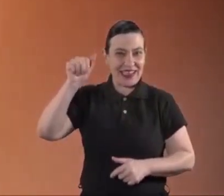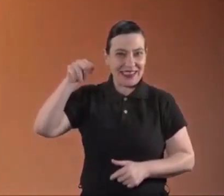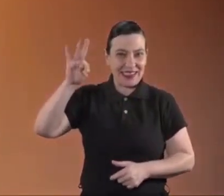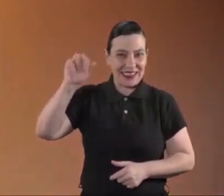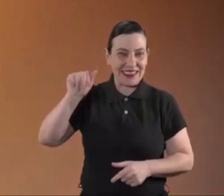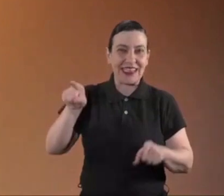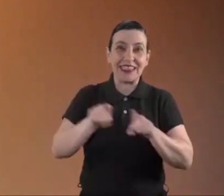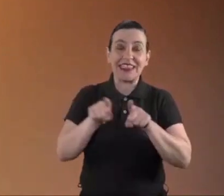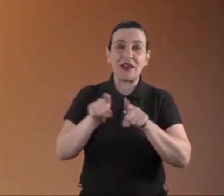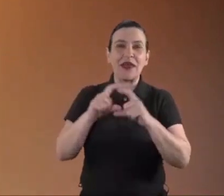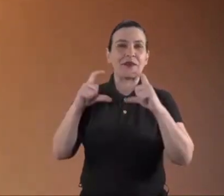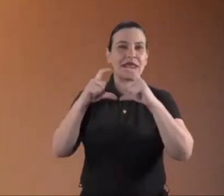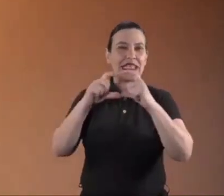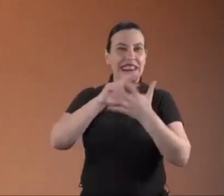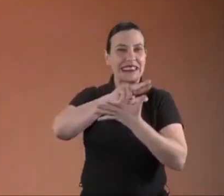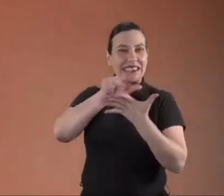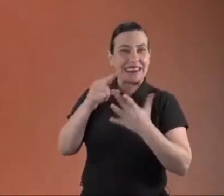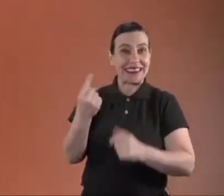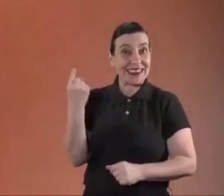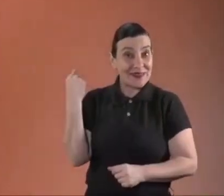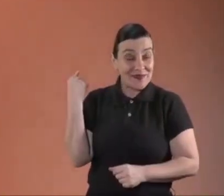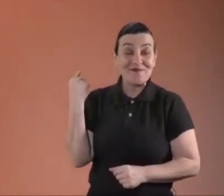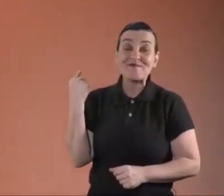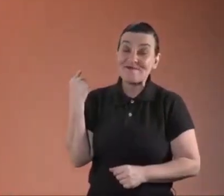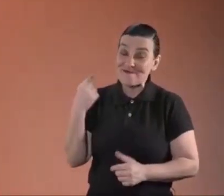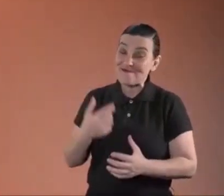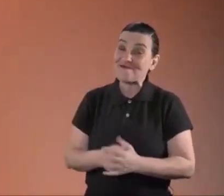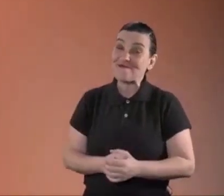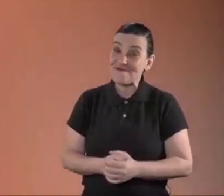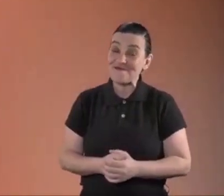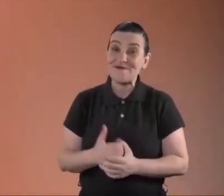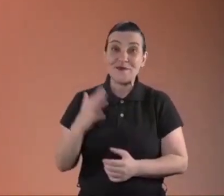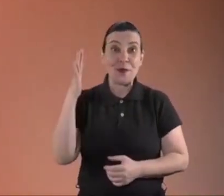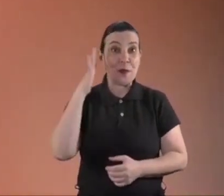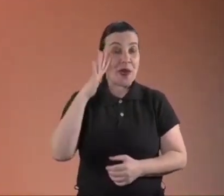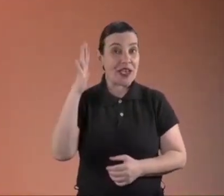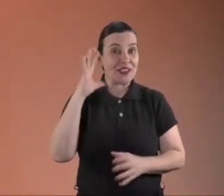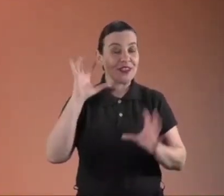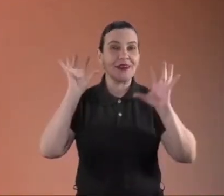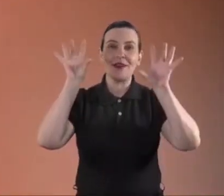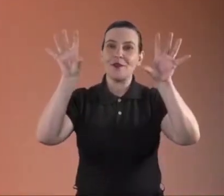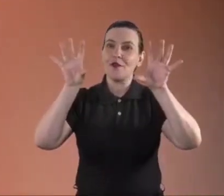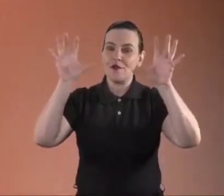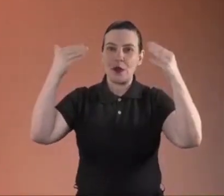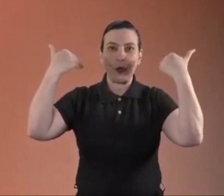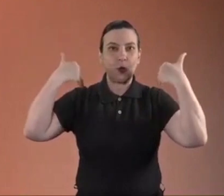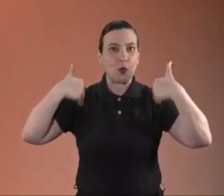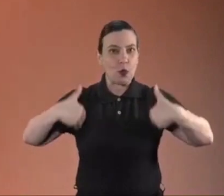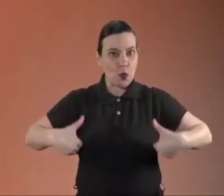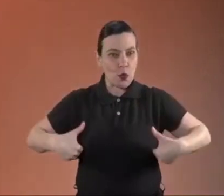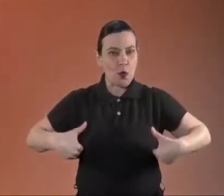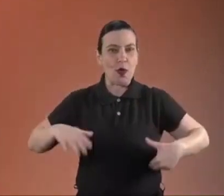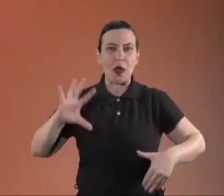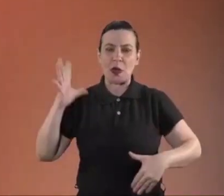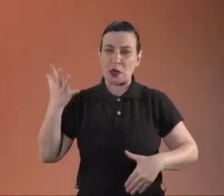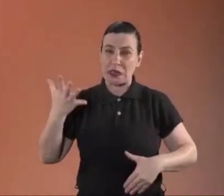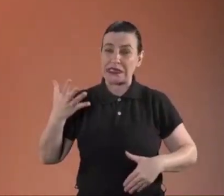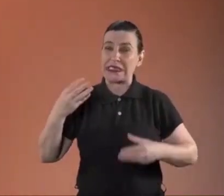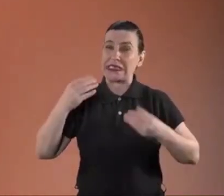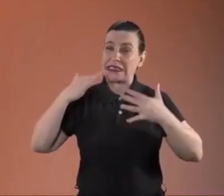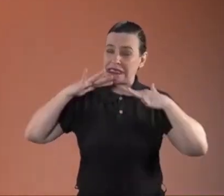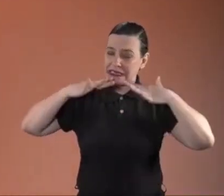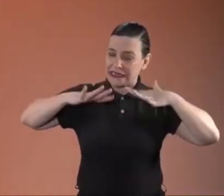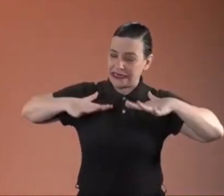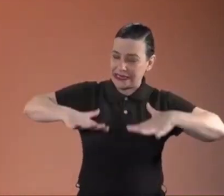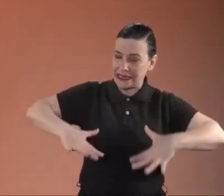daquelas medalhas lá no fundo? Então, imagina o que o vôlei não fez com o meu corpo. O que o vôlei me castigou com a